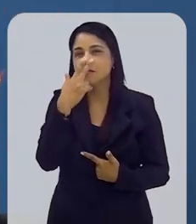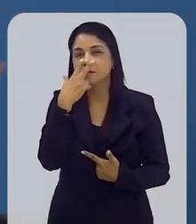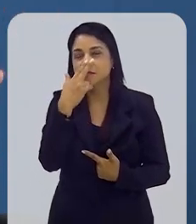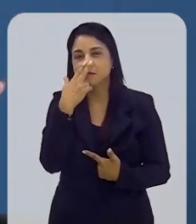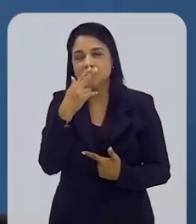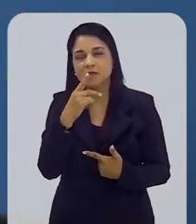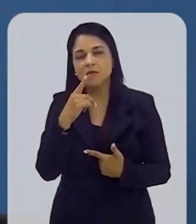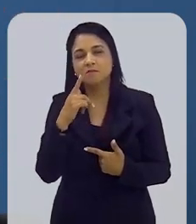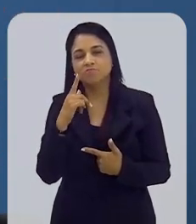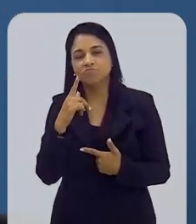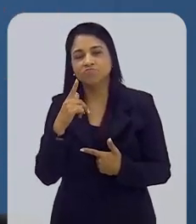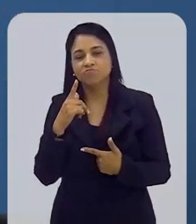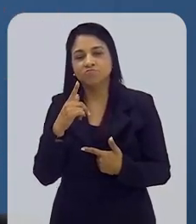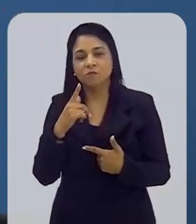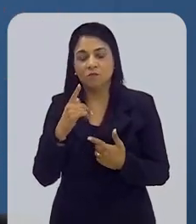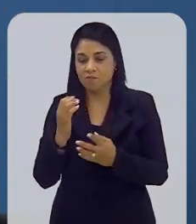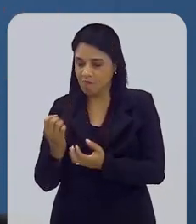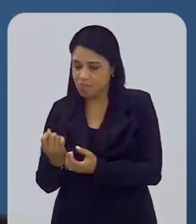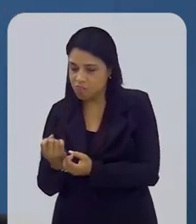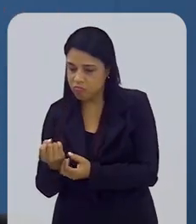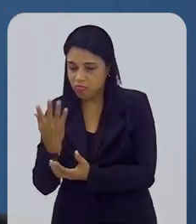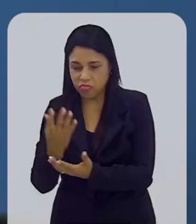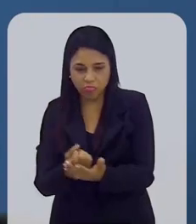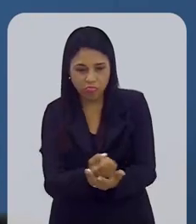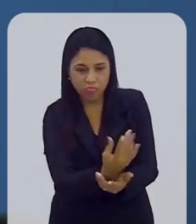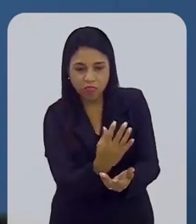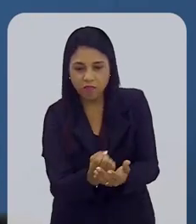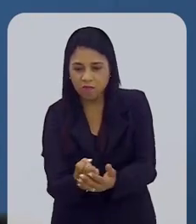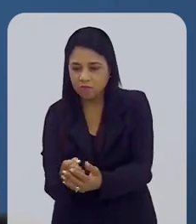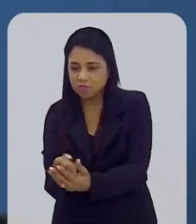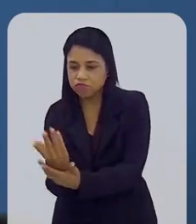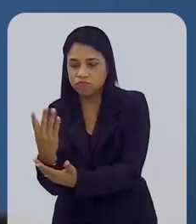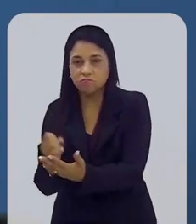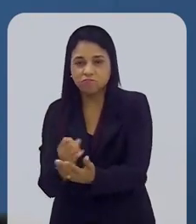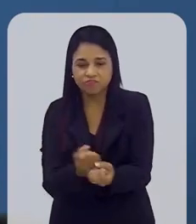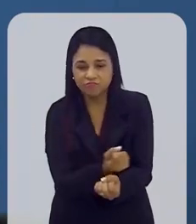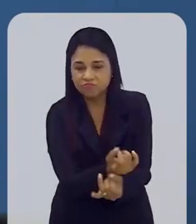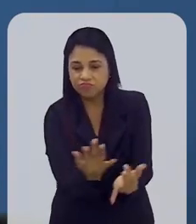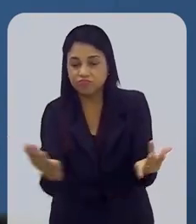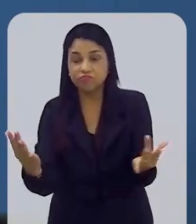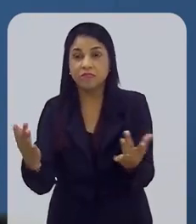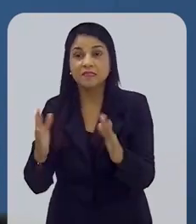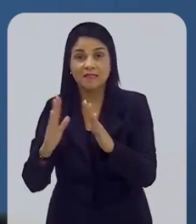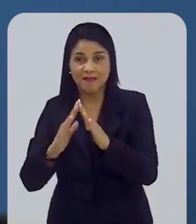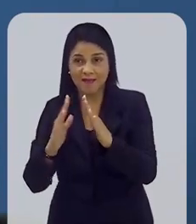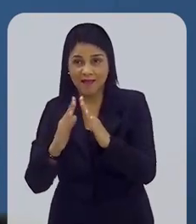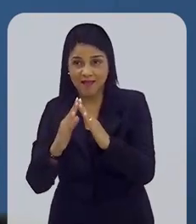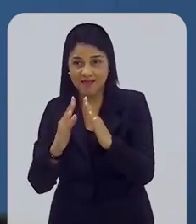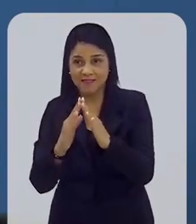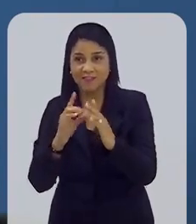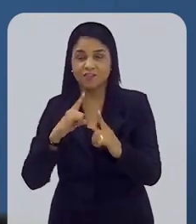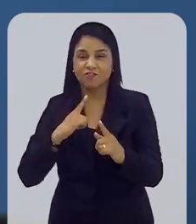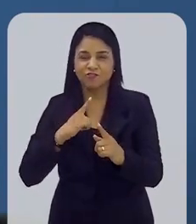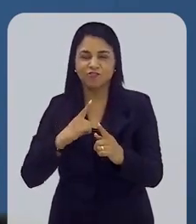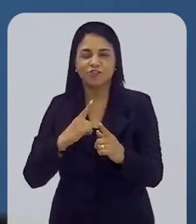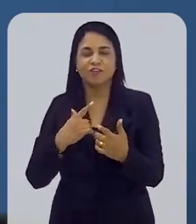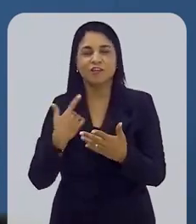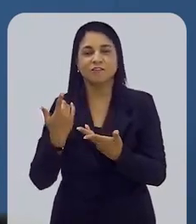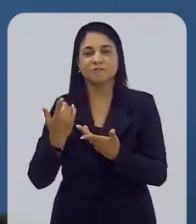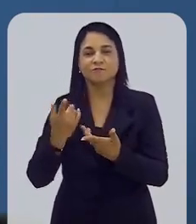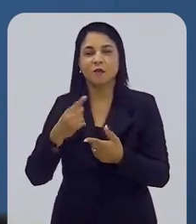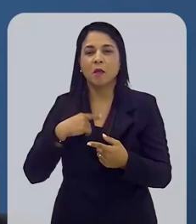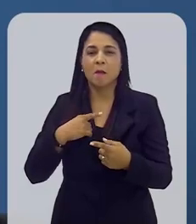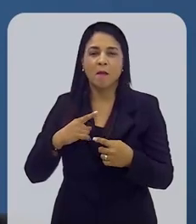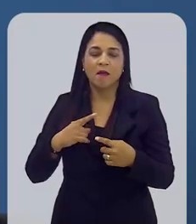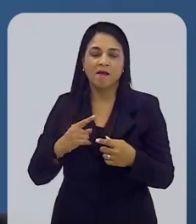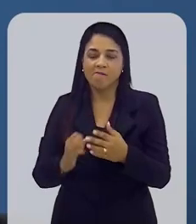ela tinha acesso a toda a medicina que eu chamo, que hoje eu entendo que são as tecnologias ancestrais. Ela tinha... pé de novalgina,